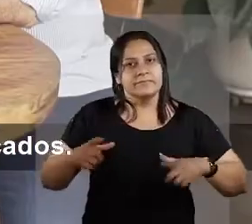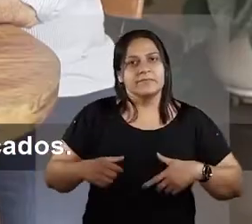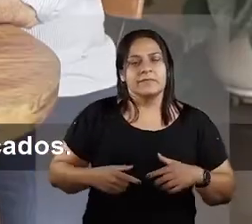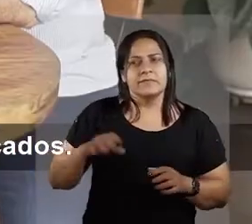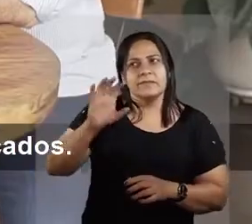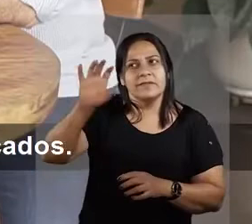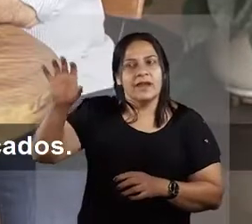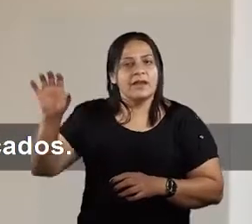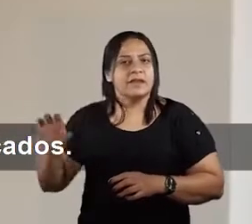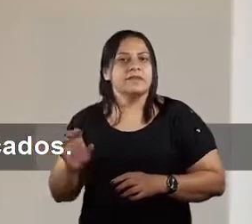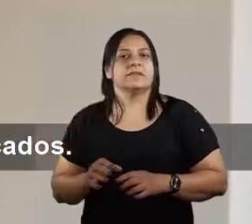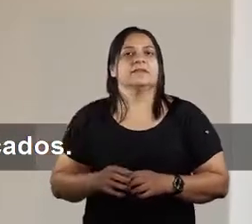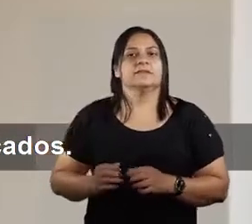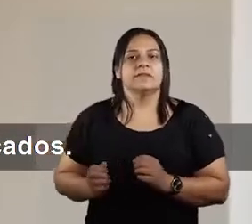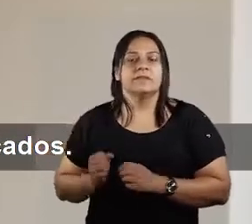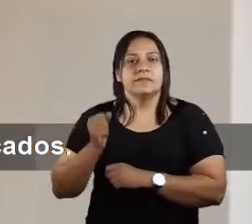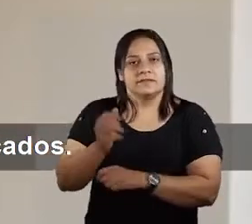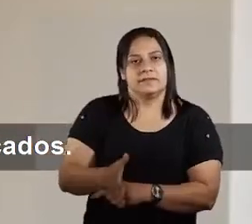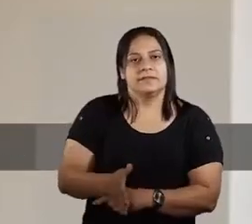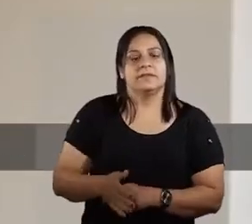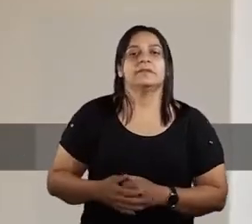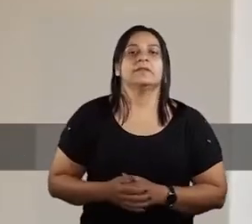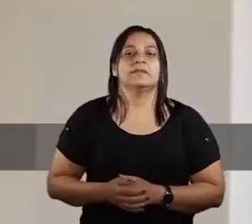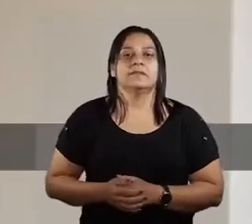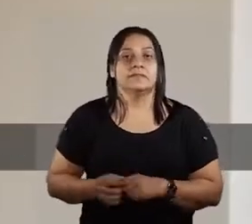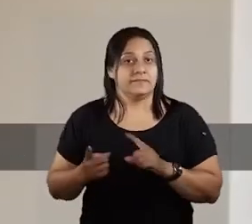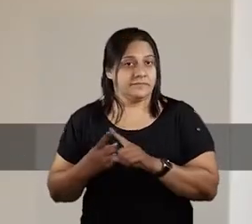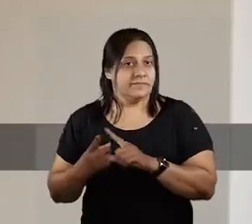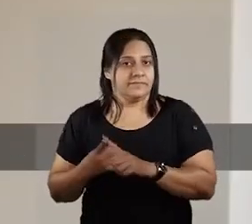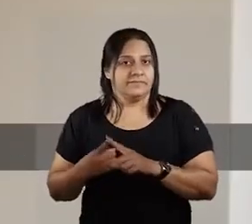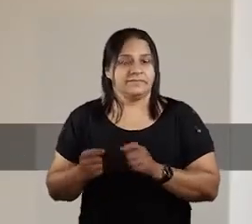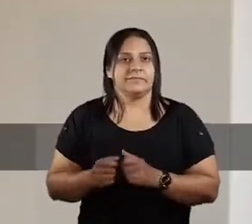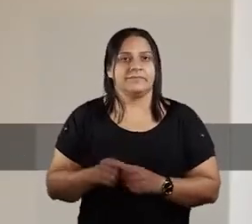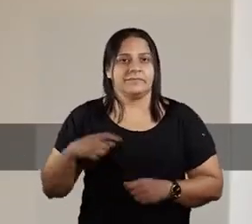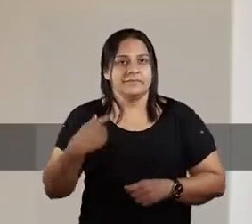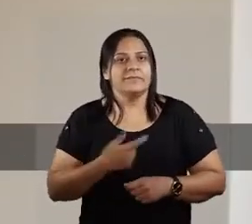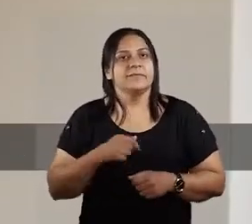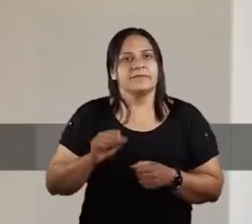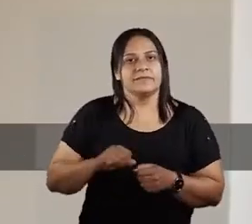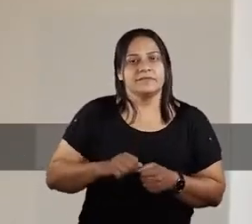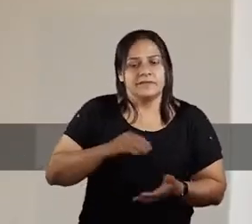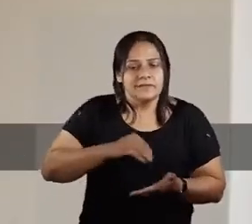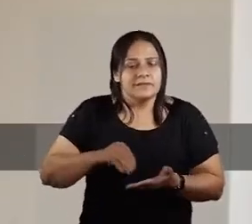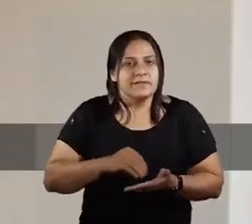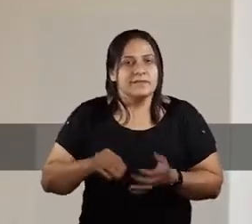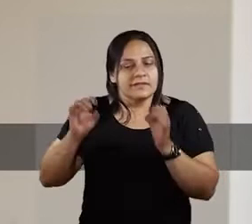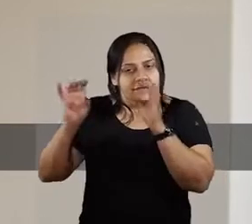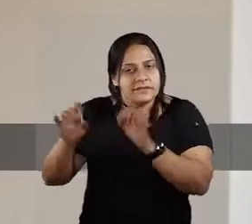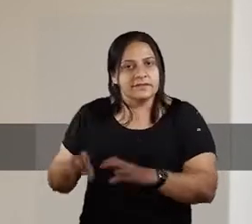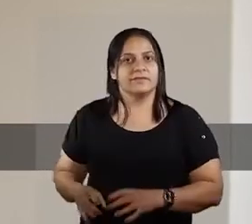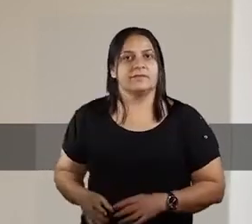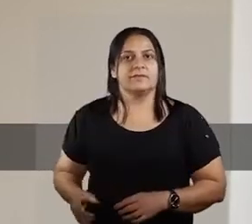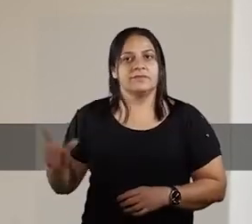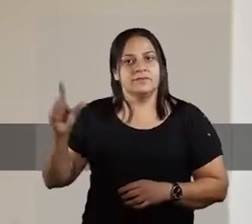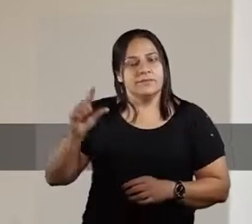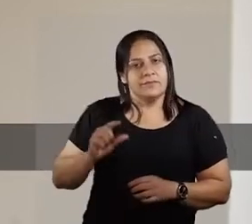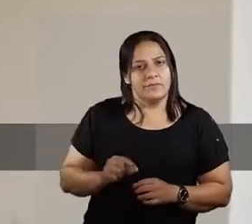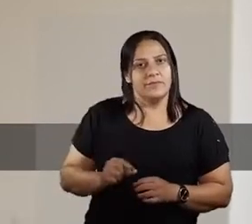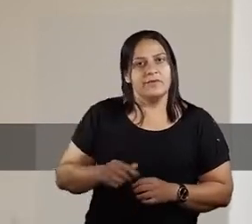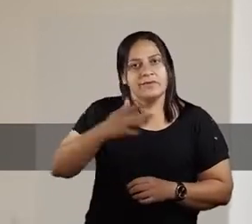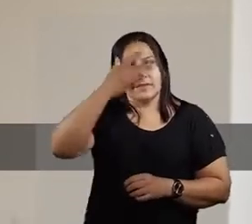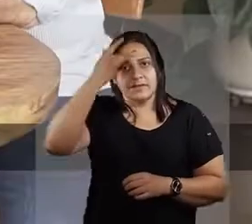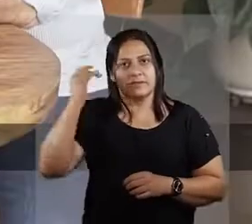é vários setores de frente que tem que ser atacado. Primeiro, nós temos que ter a secretaria específica com